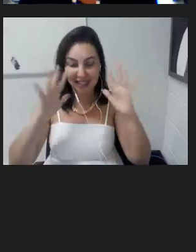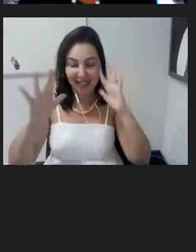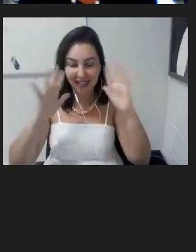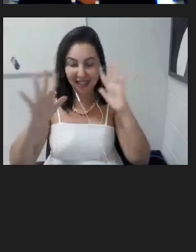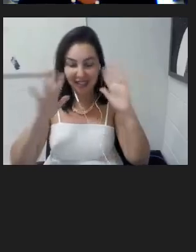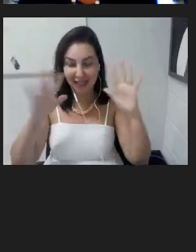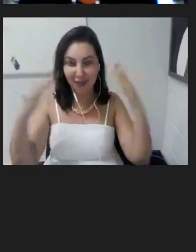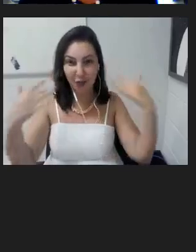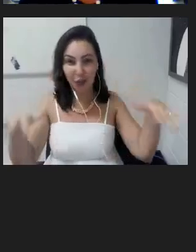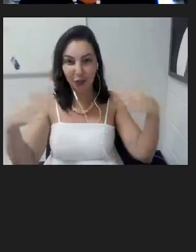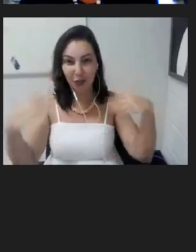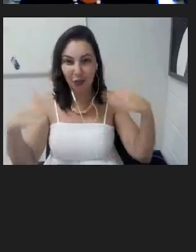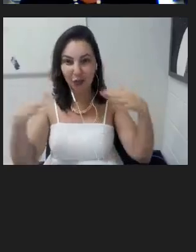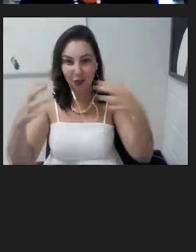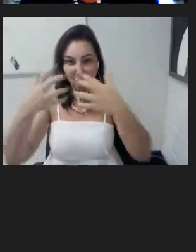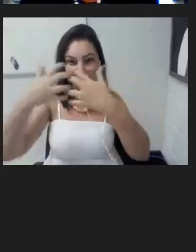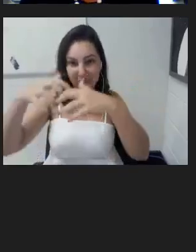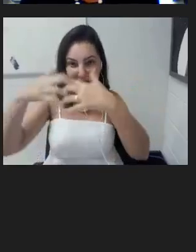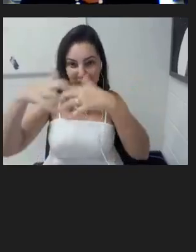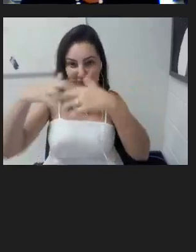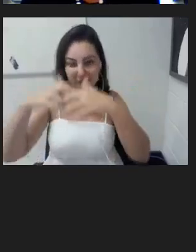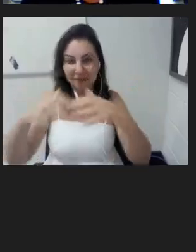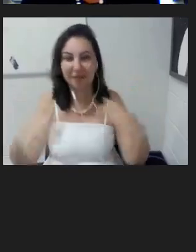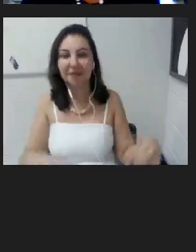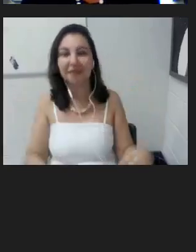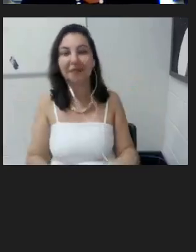Pensativo, reflexivo.